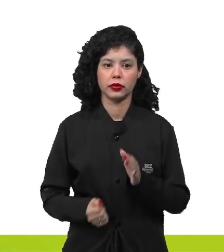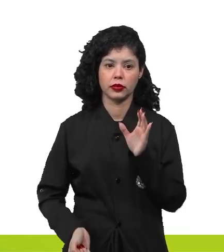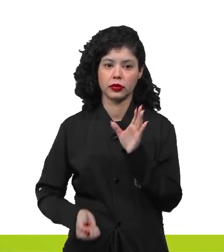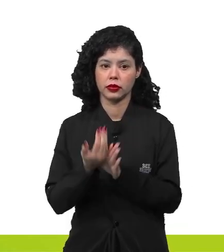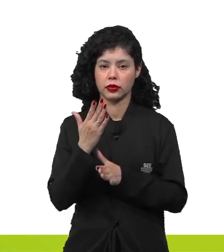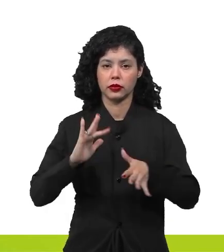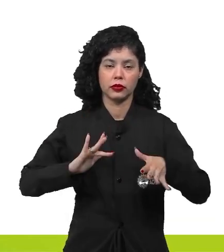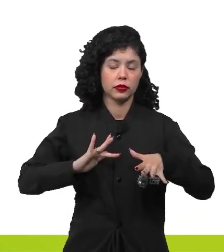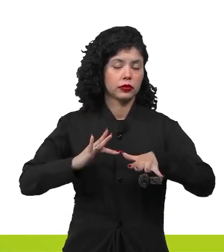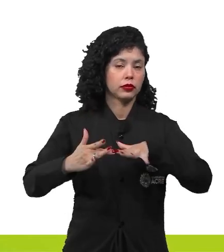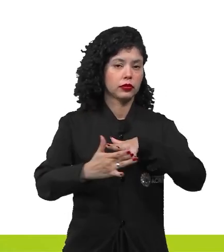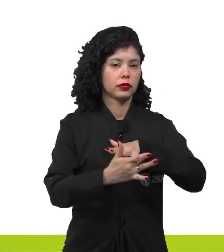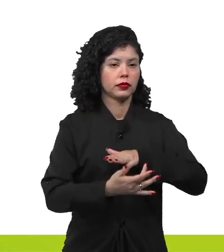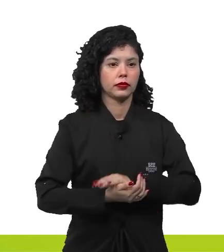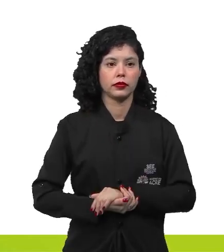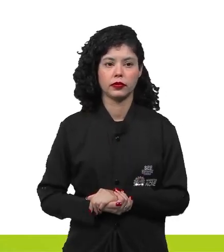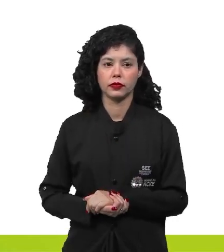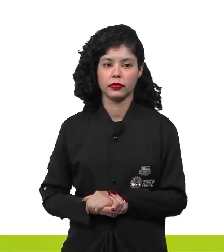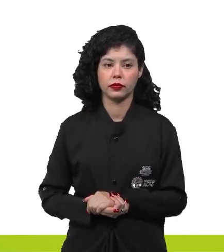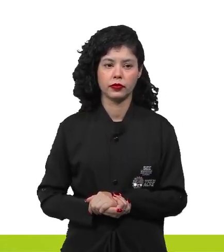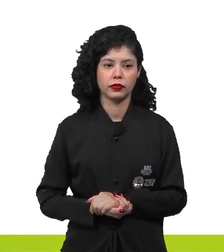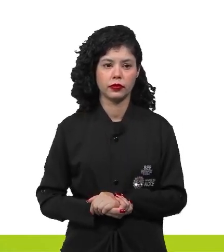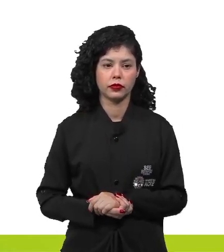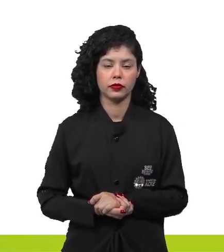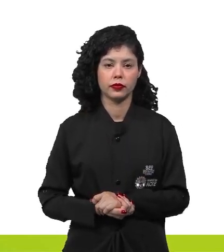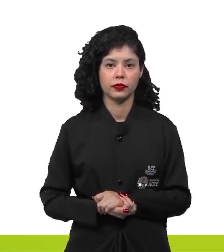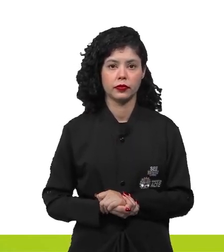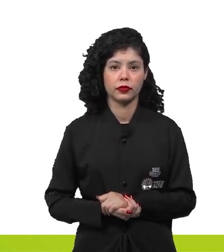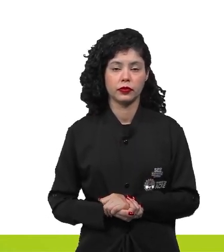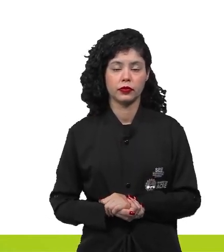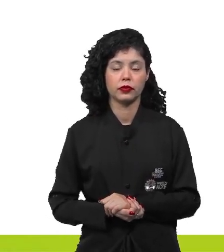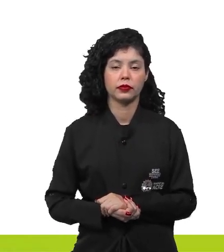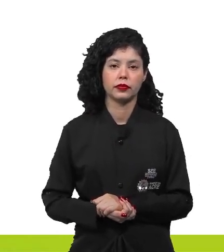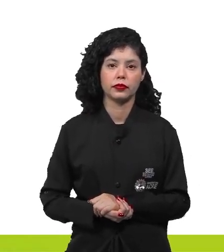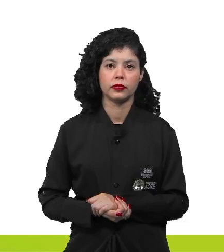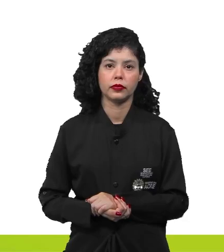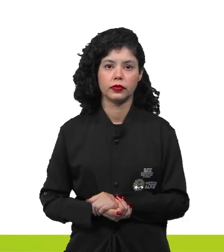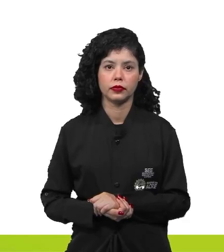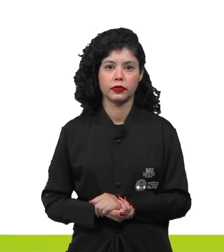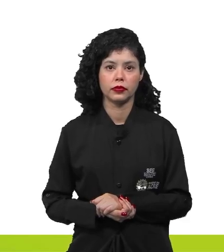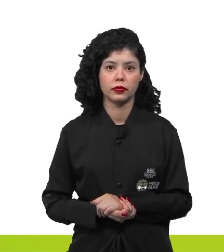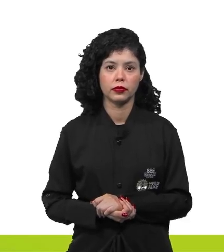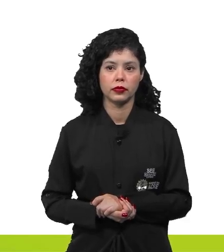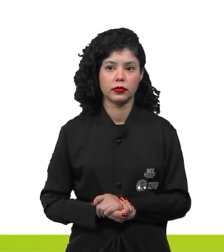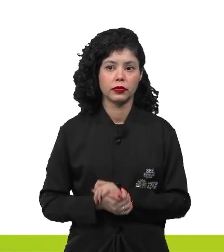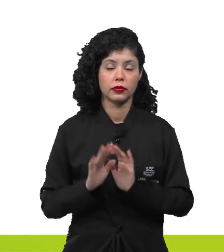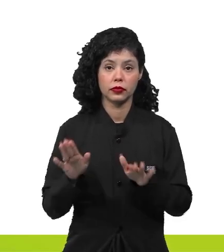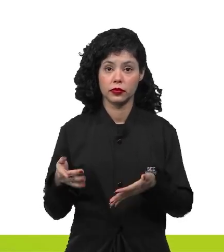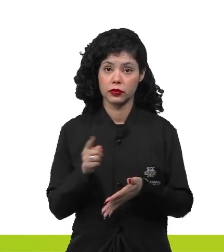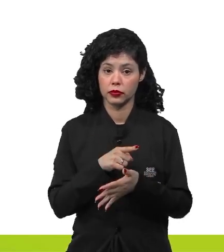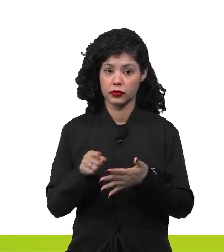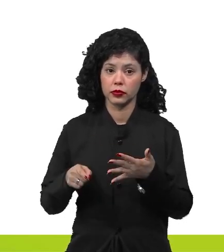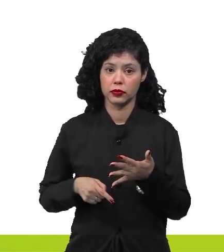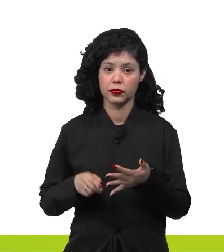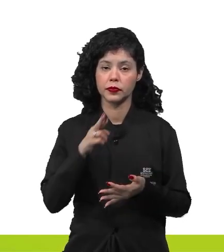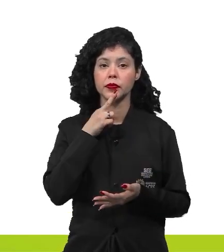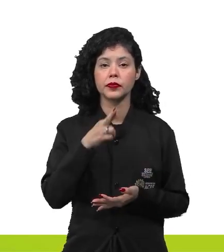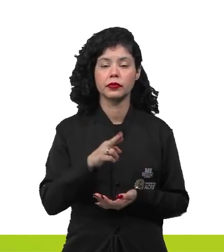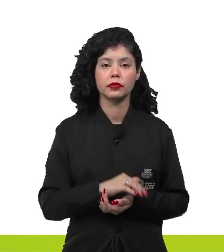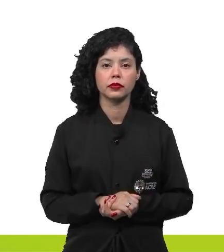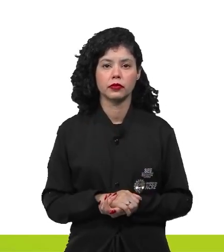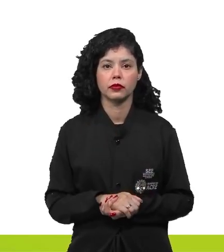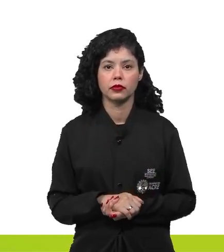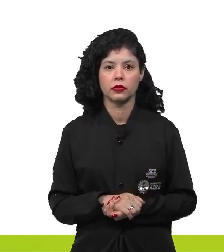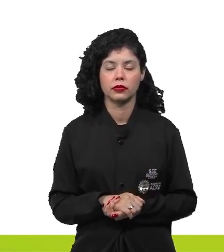E letra D, cria conta em uma rede social. Qual dessas seria a nossa